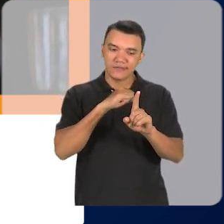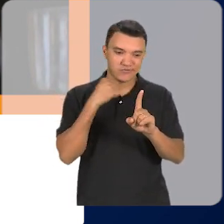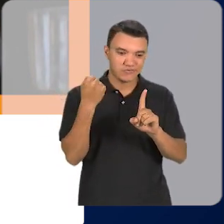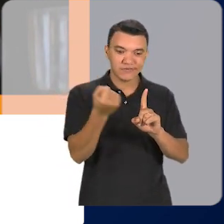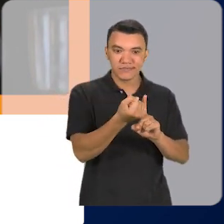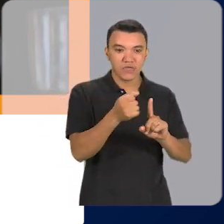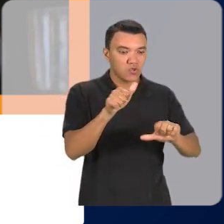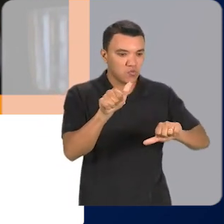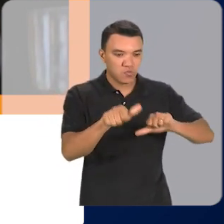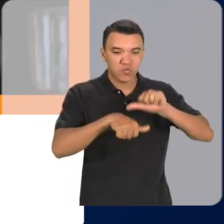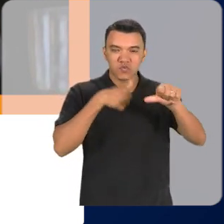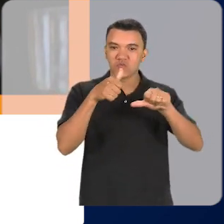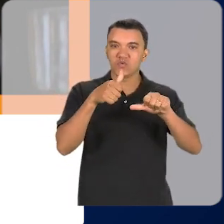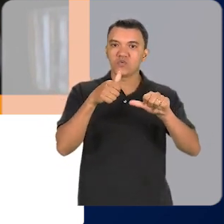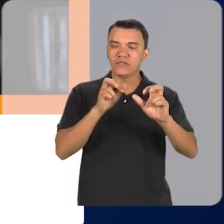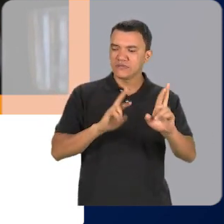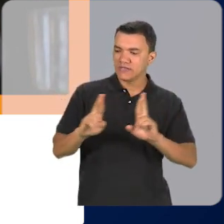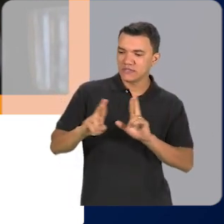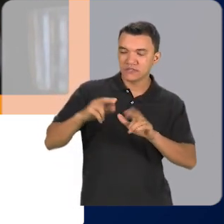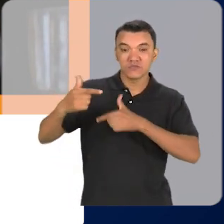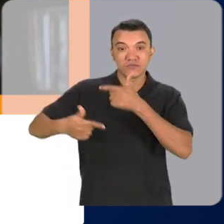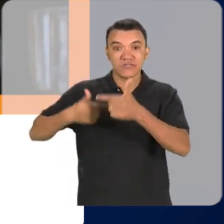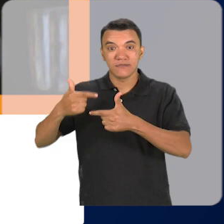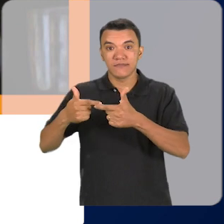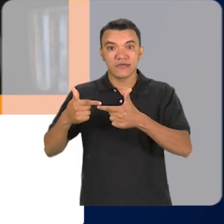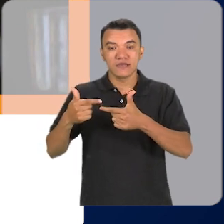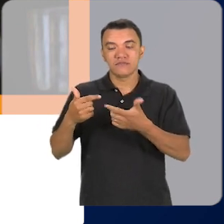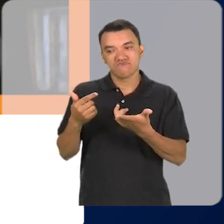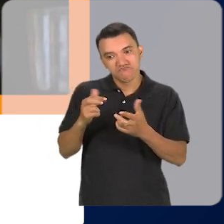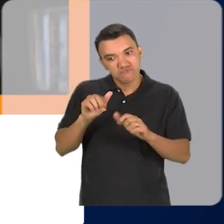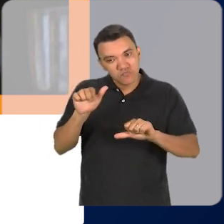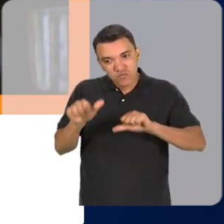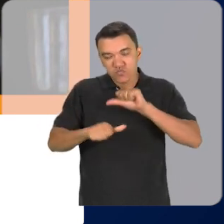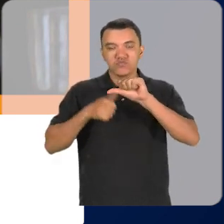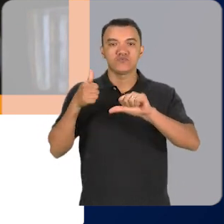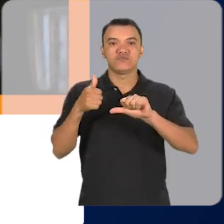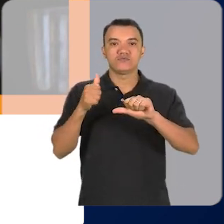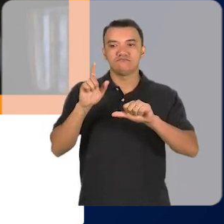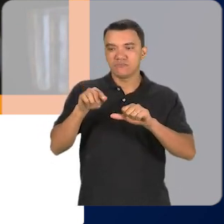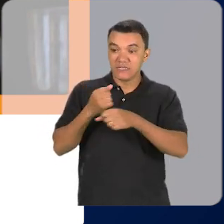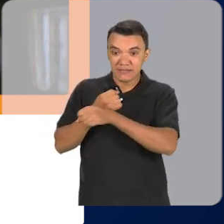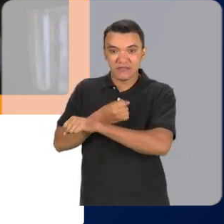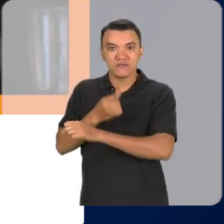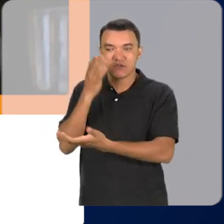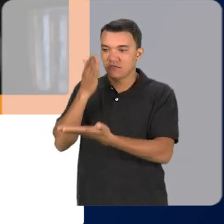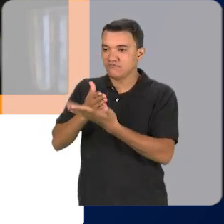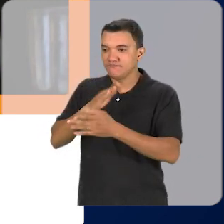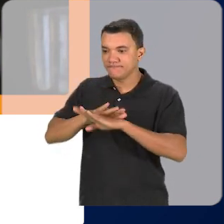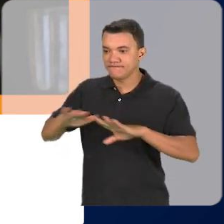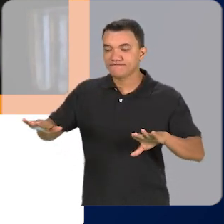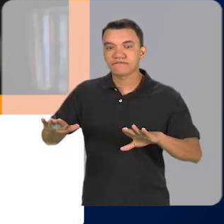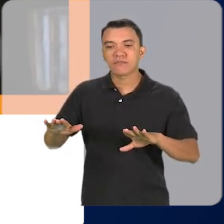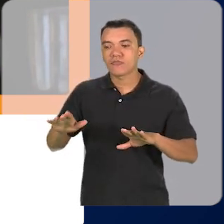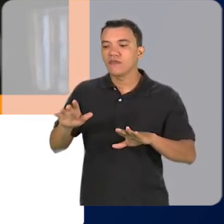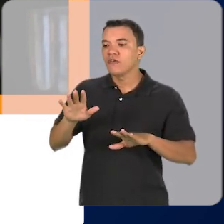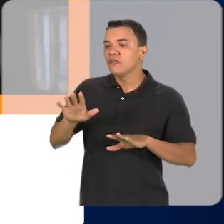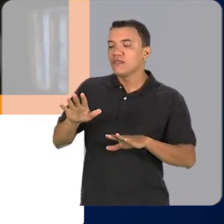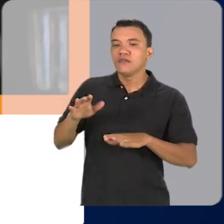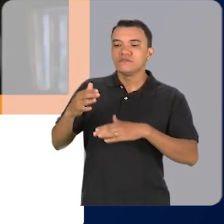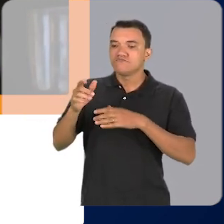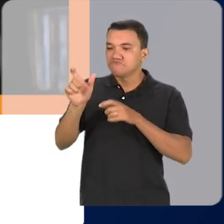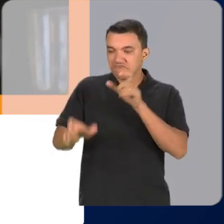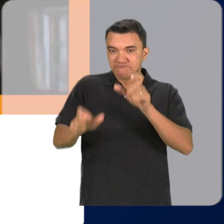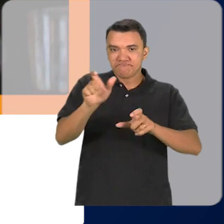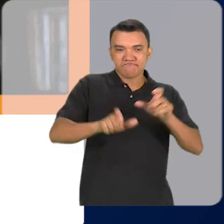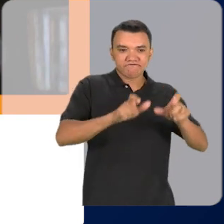trabalho, né, então é o momento em que a escravidão é extinta no país, e esses trabalhadores, né, sem outro tipo